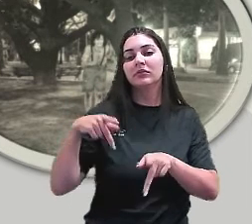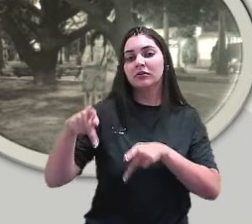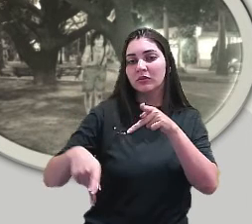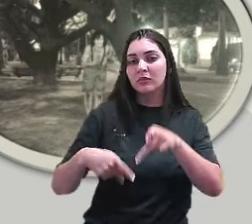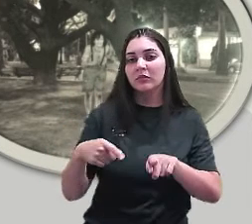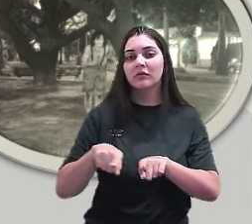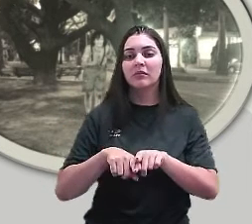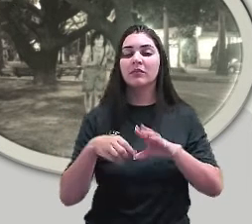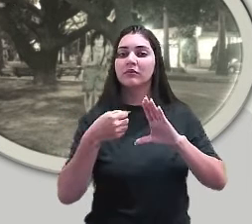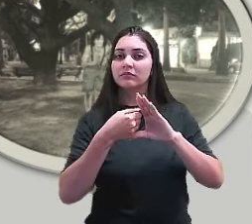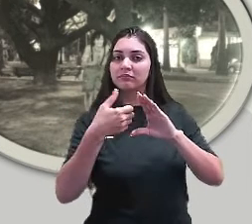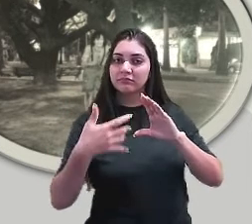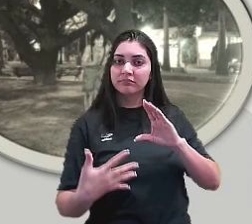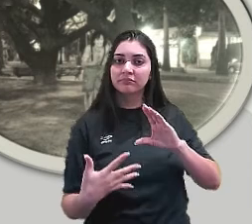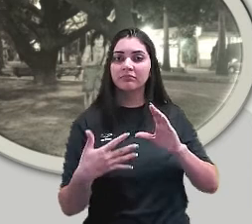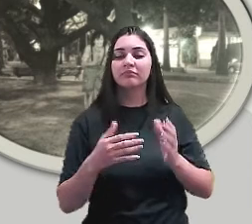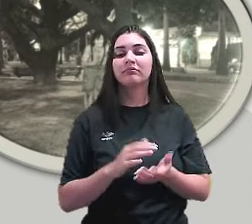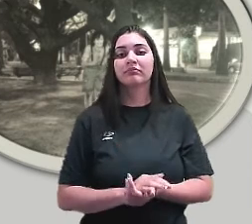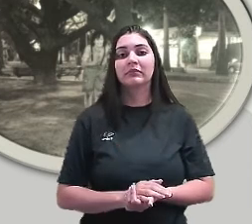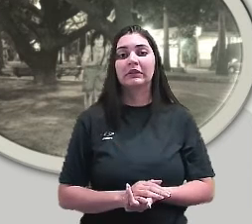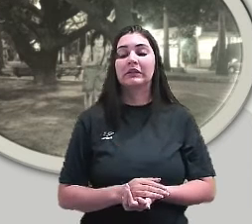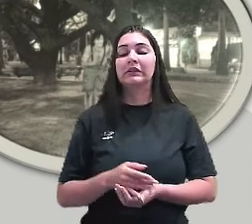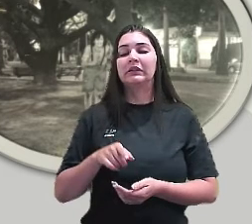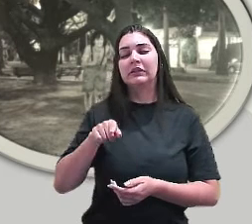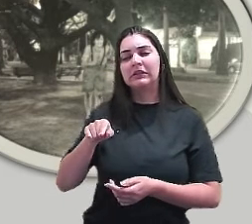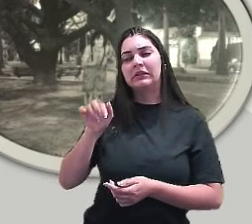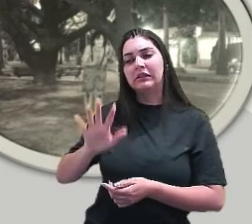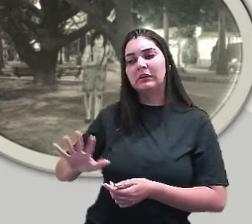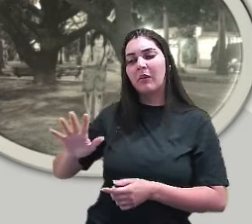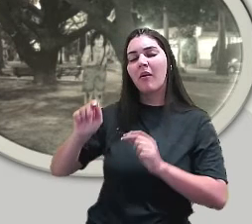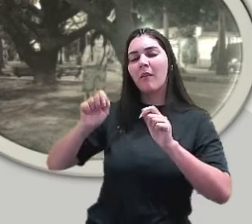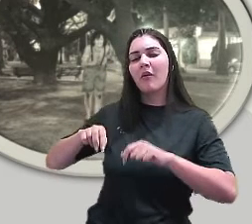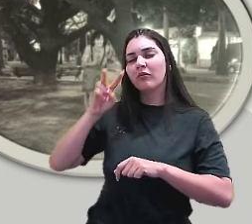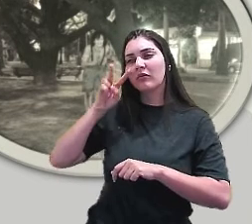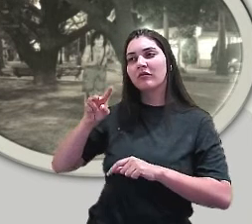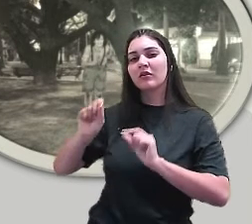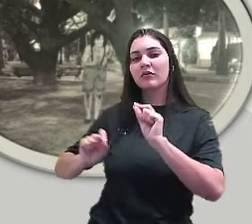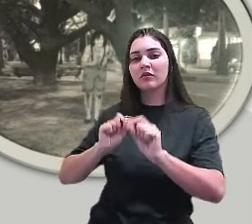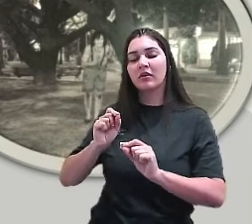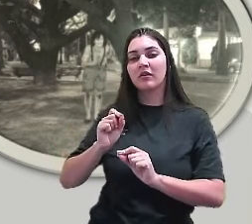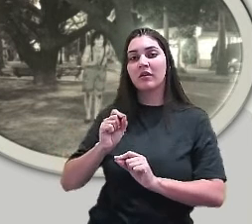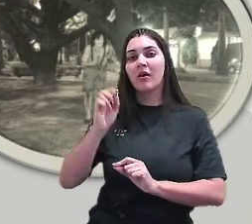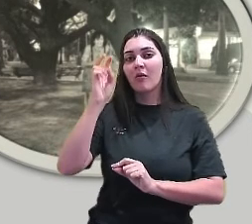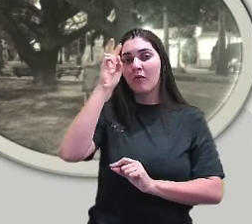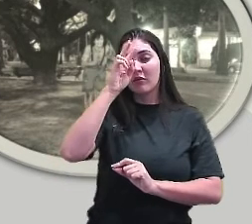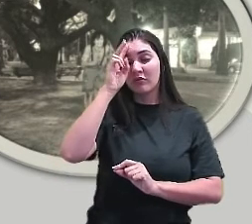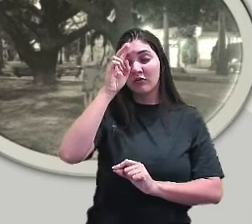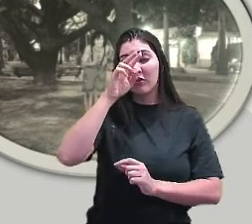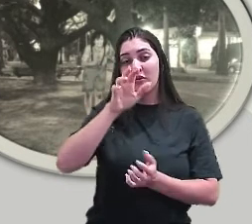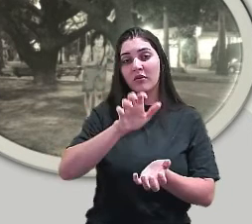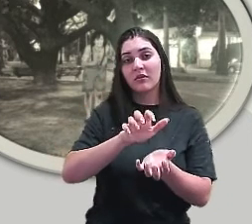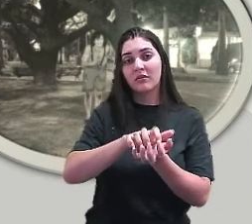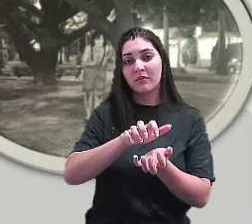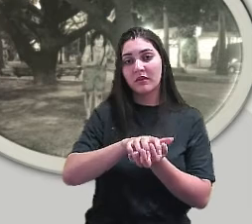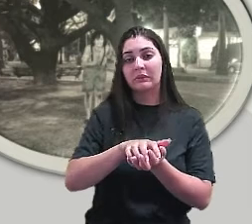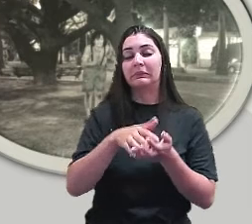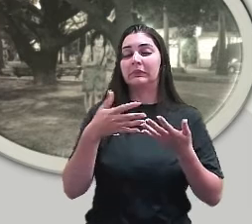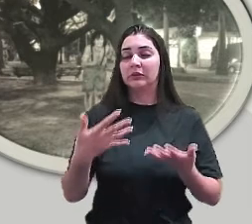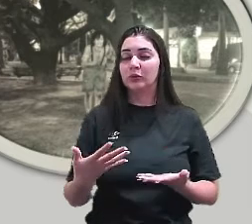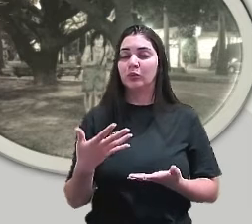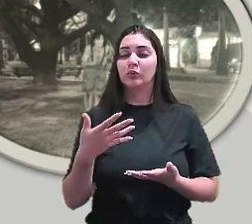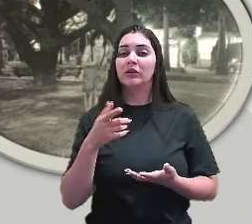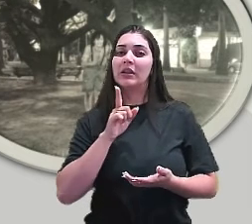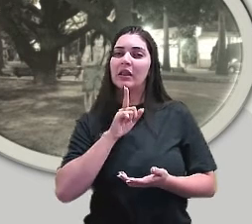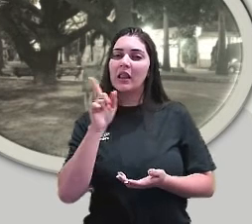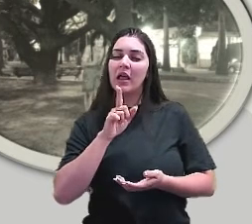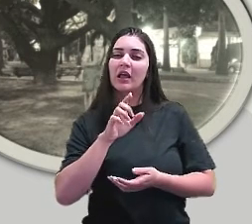suas características. Aí, na imagem, pode ver, é uma lenda pernambucana, ou melhor dizer, do Recife, que é a